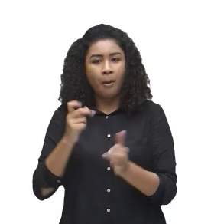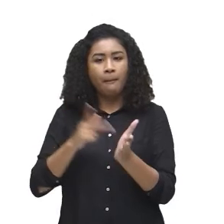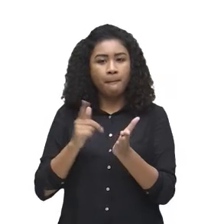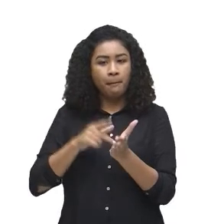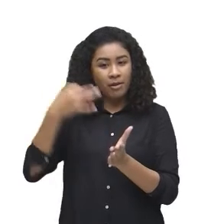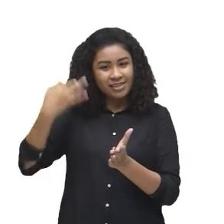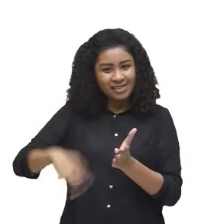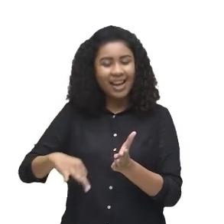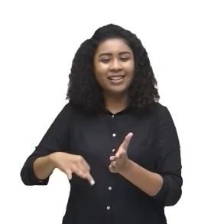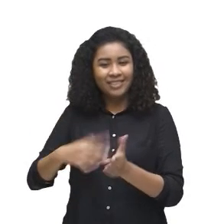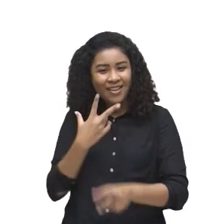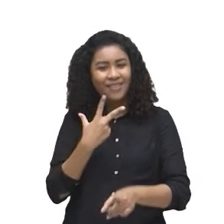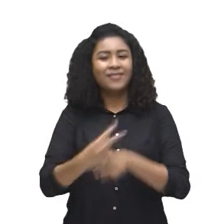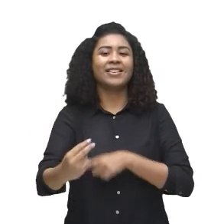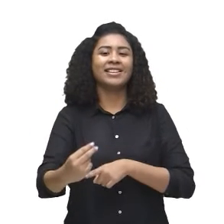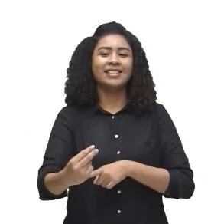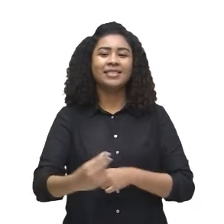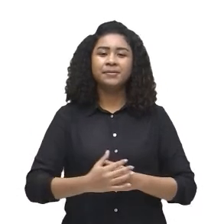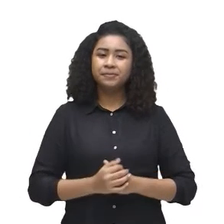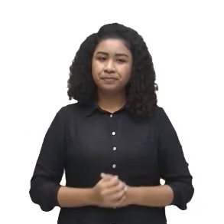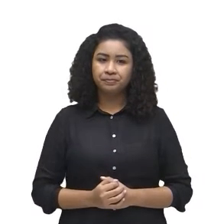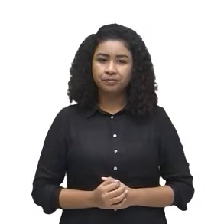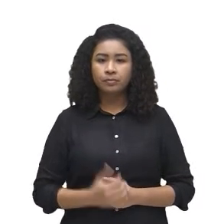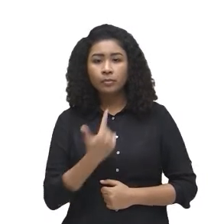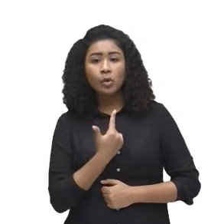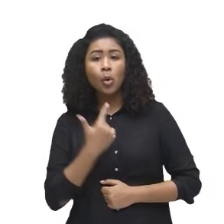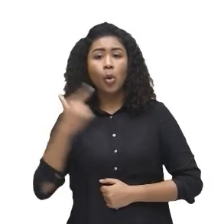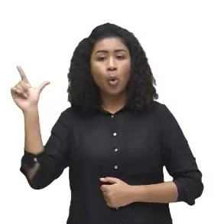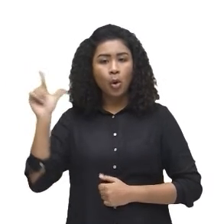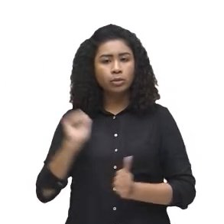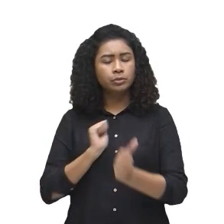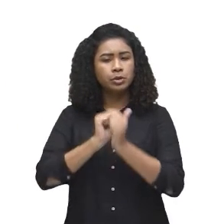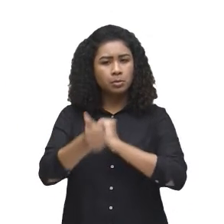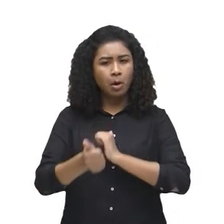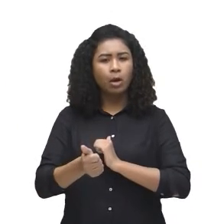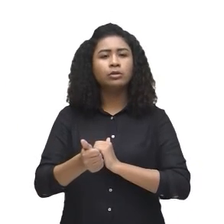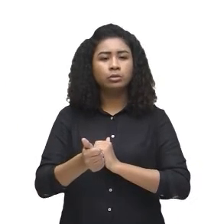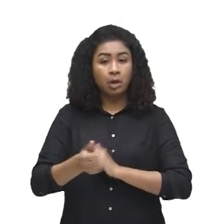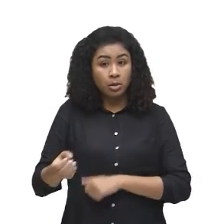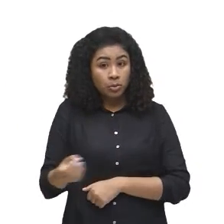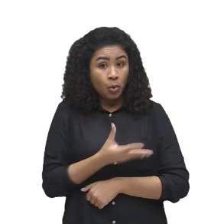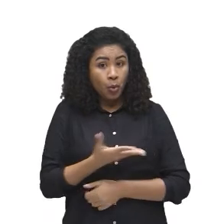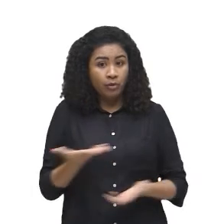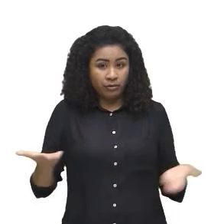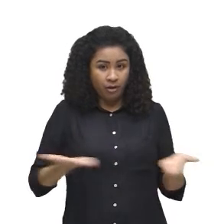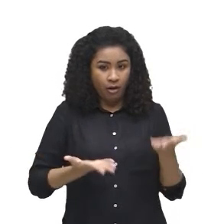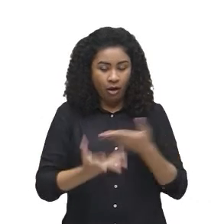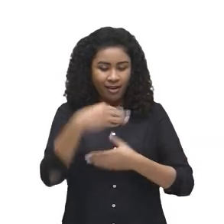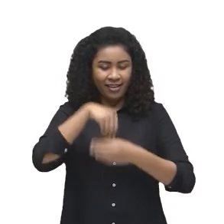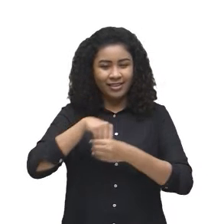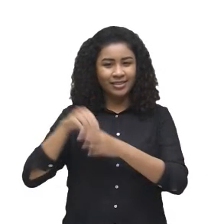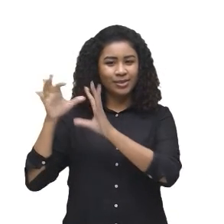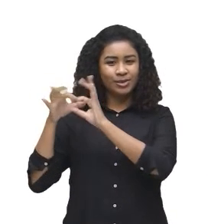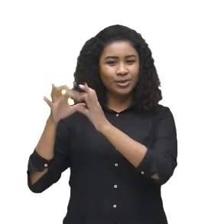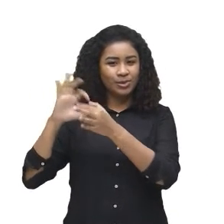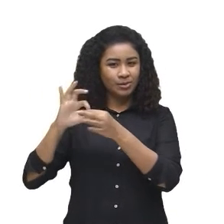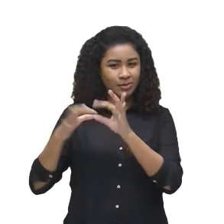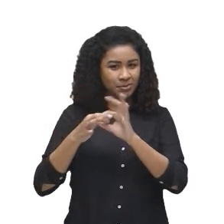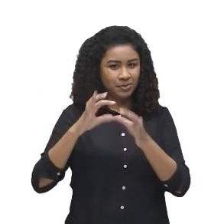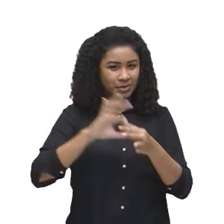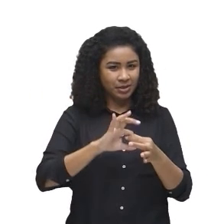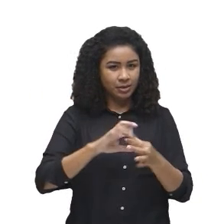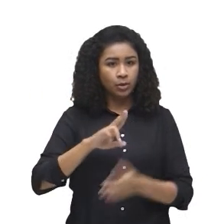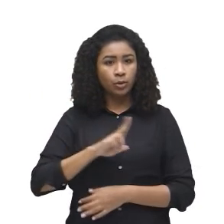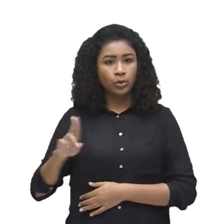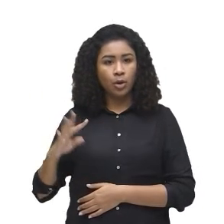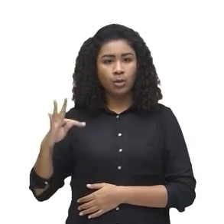também é recente aí na história das Olimpíadas, que é o Taekwondo. Então, Taekwondo significa